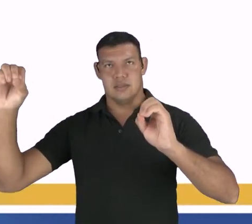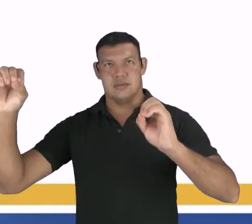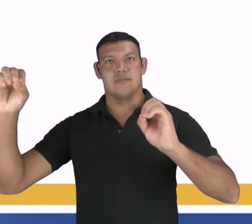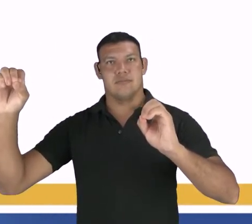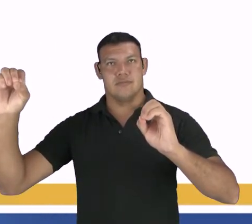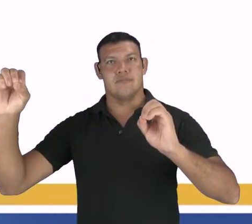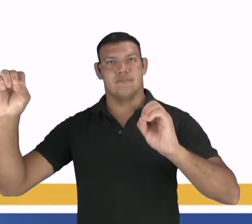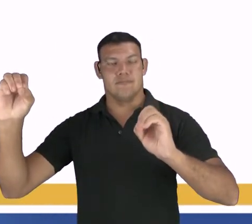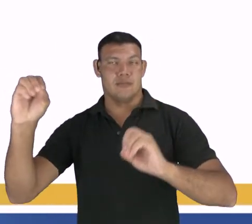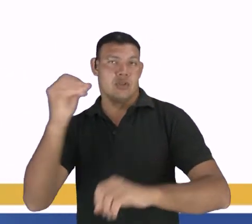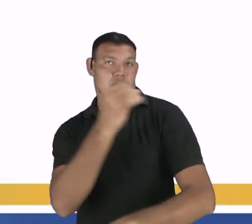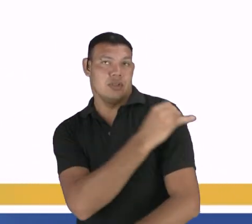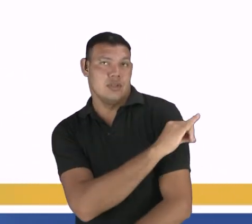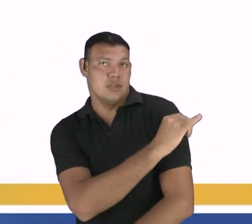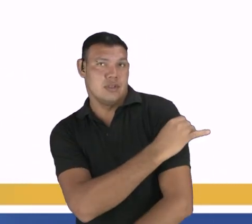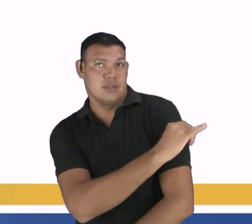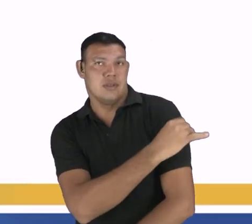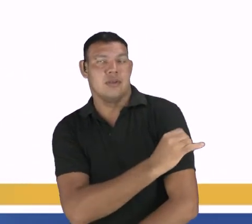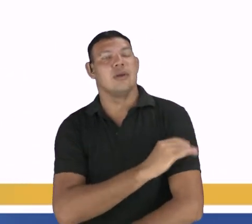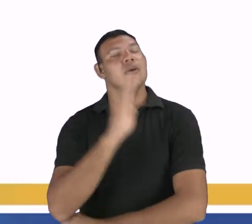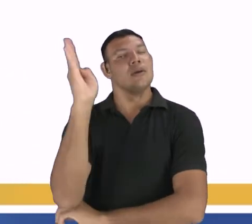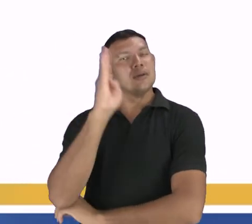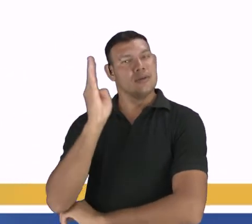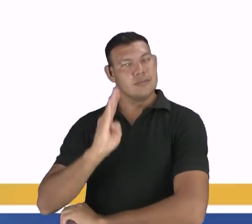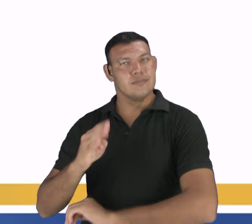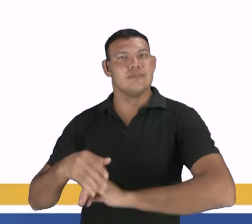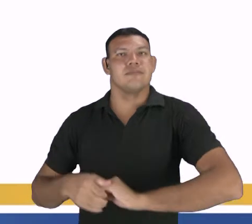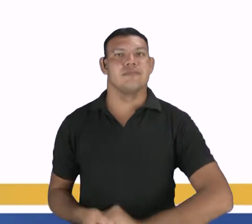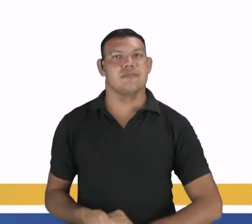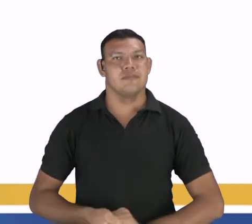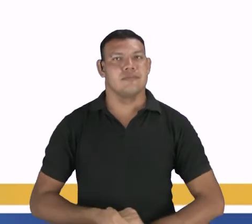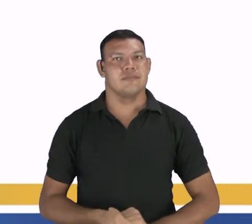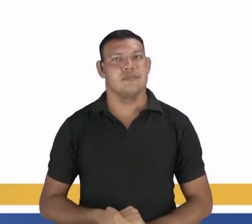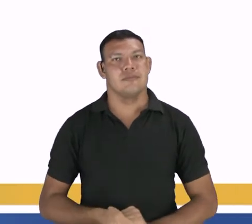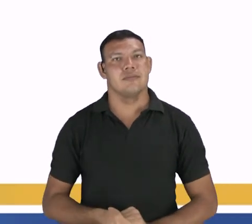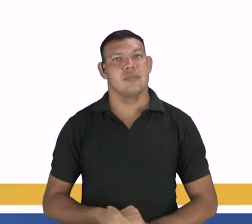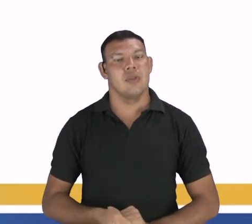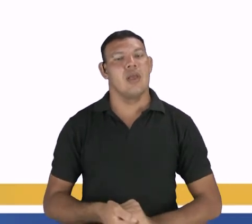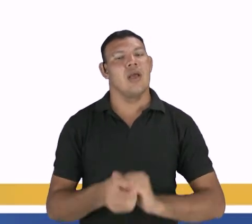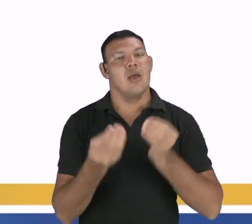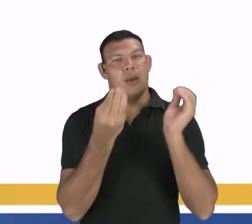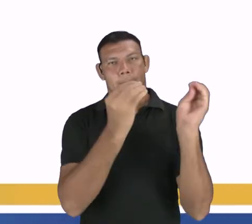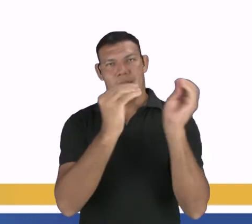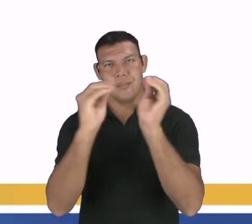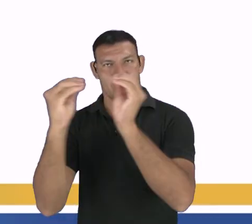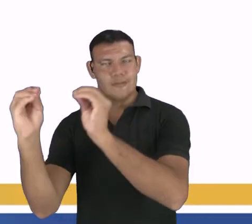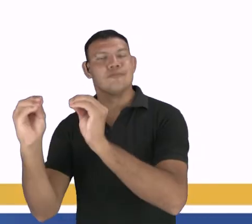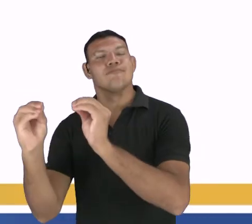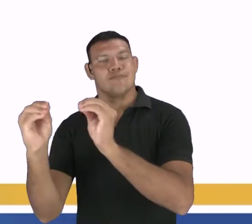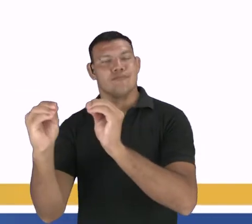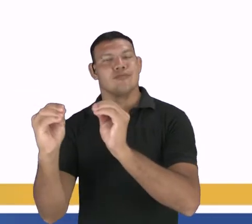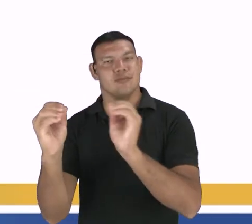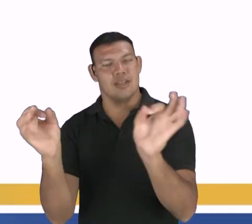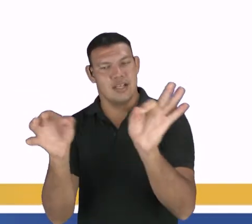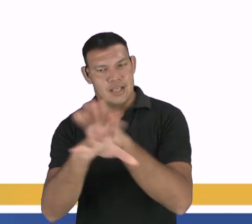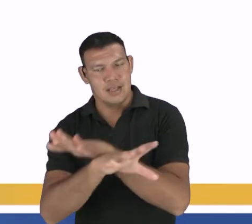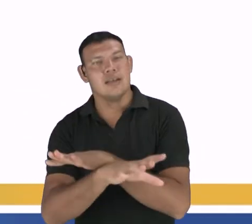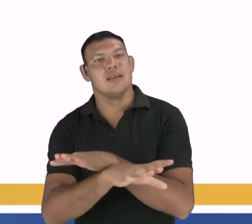que é a temperatura do Rio de Janeiro, no Brasil. Então, com isso, nós completamos aí a nossa reta numérica